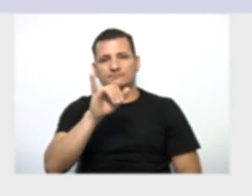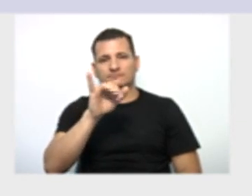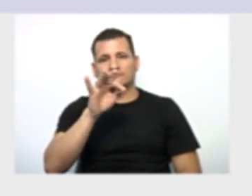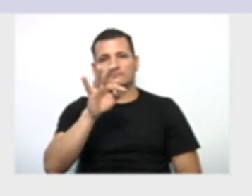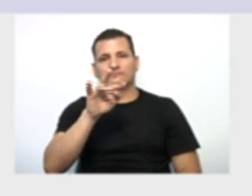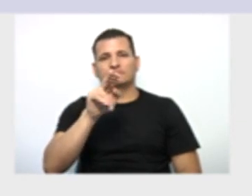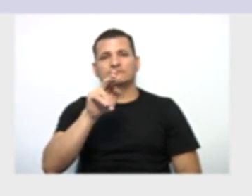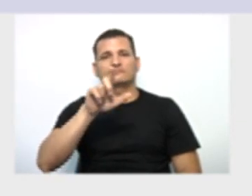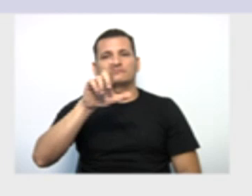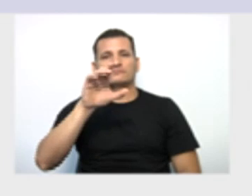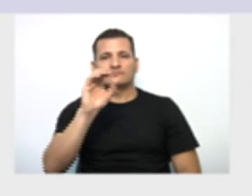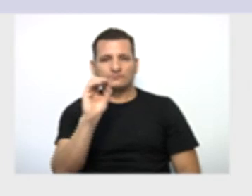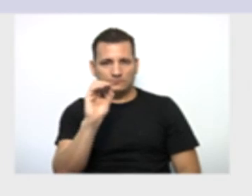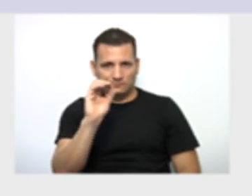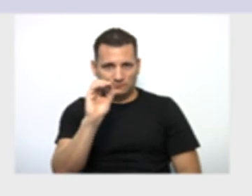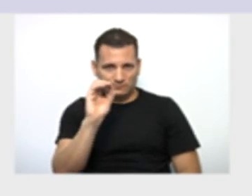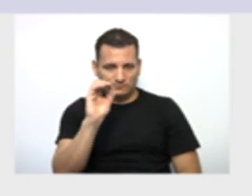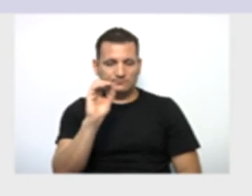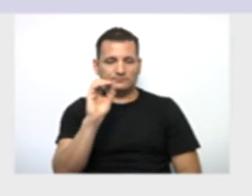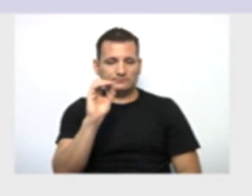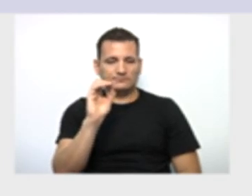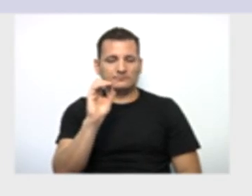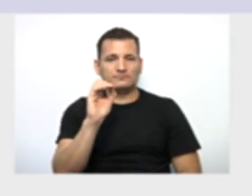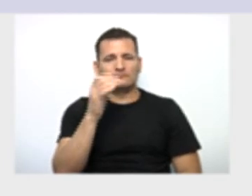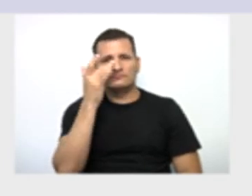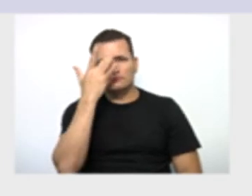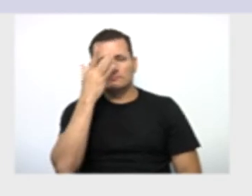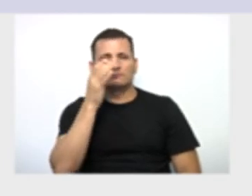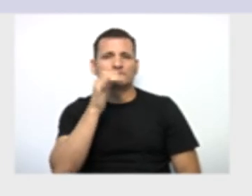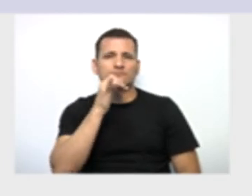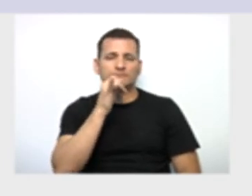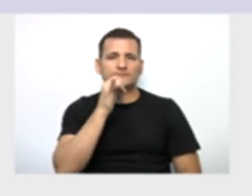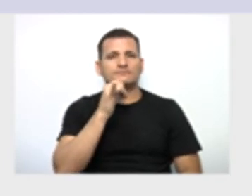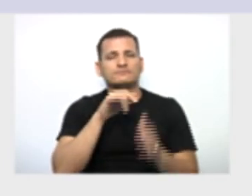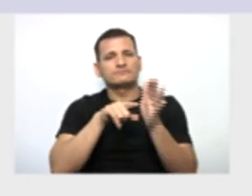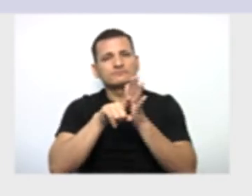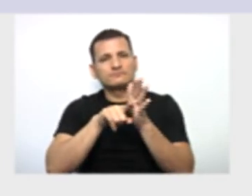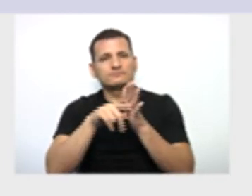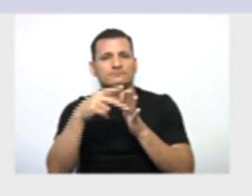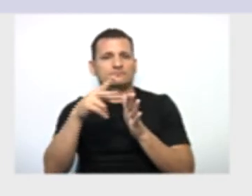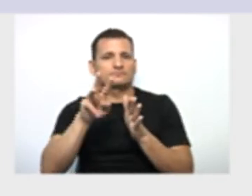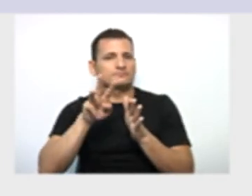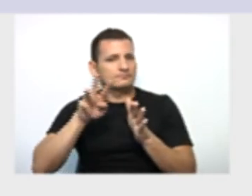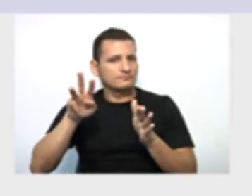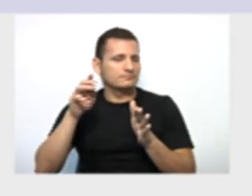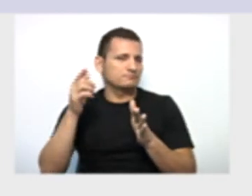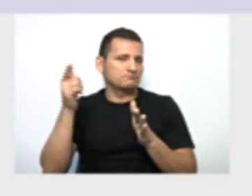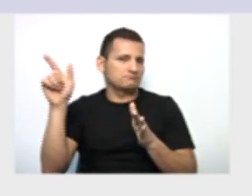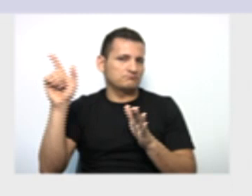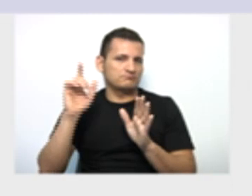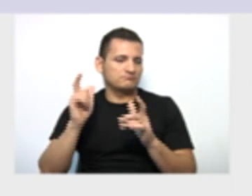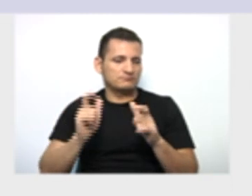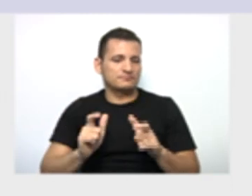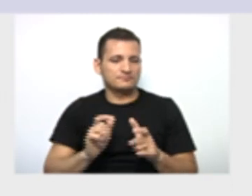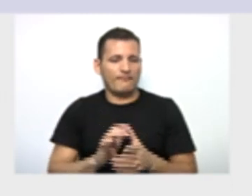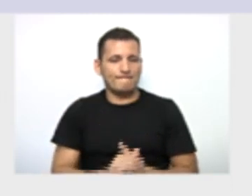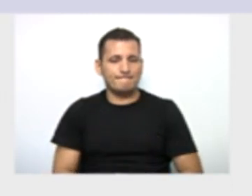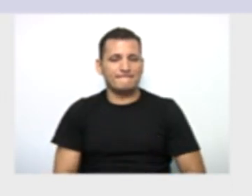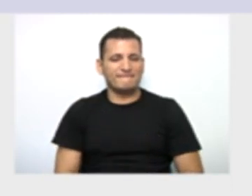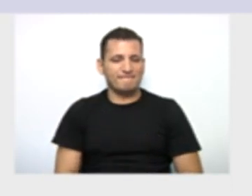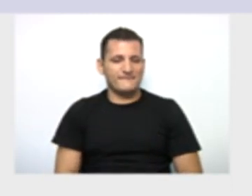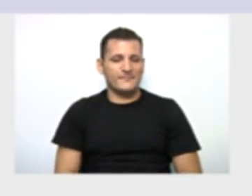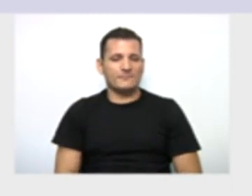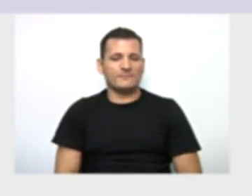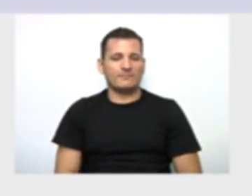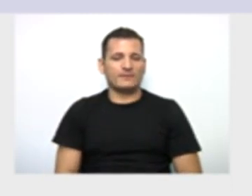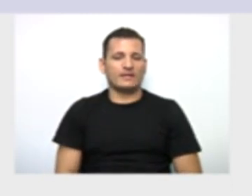sua página, para facilitar na hora de buscar o seu site em outros locais. Então, eu vou colocar